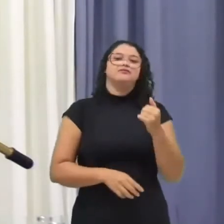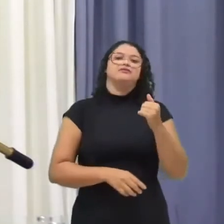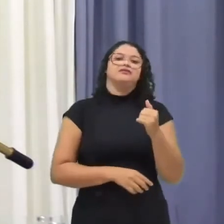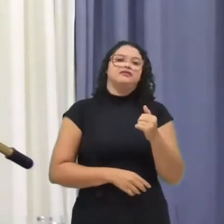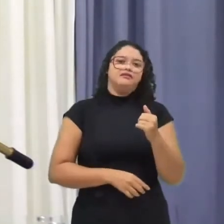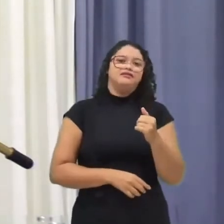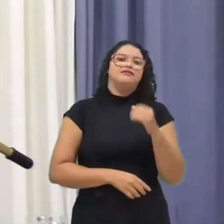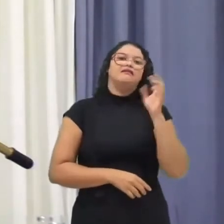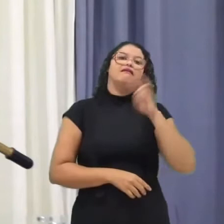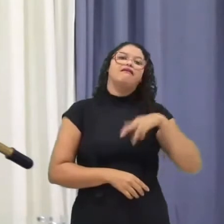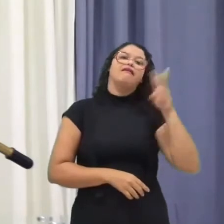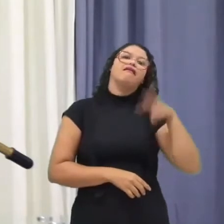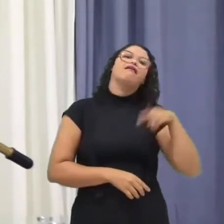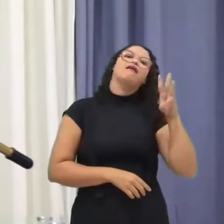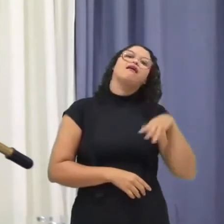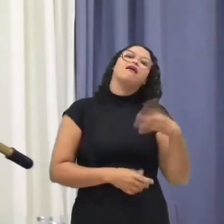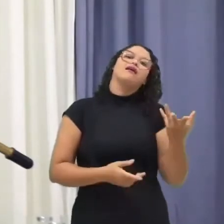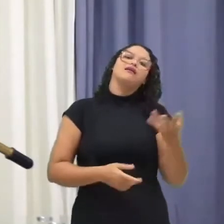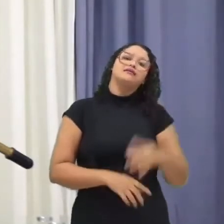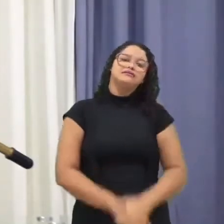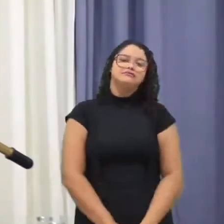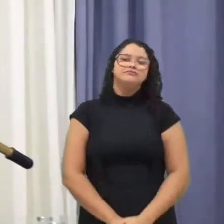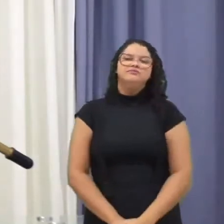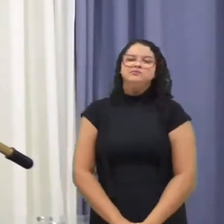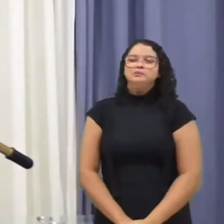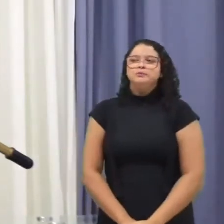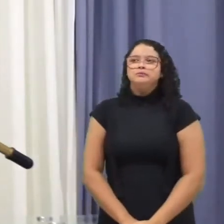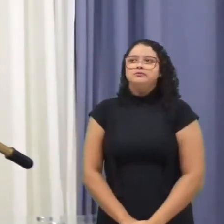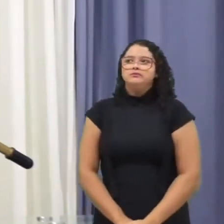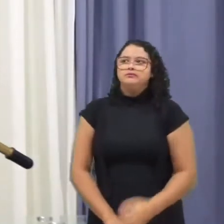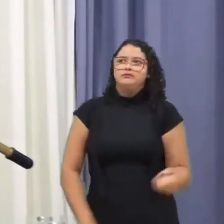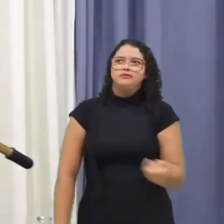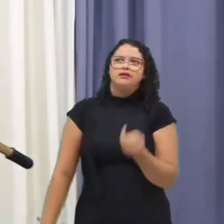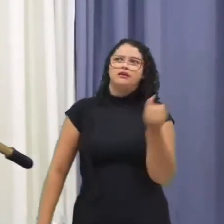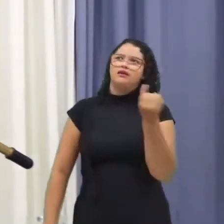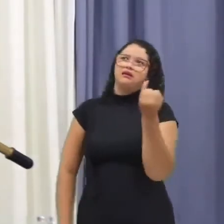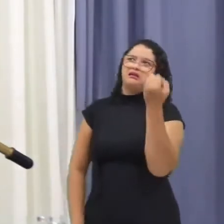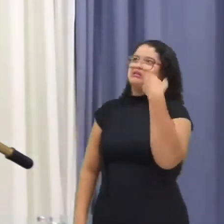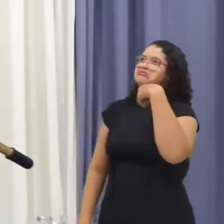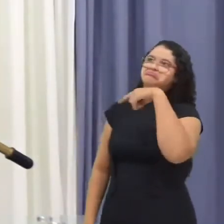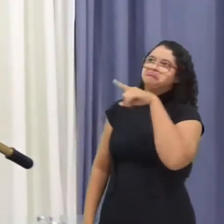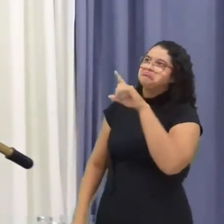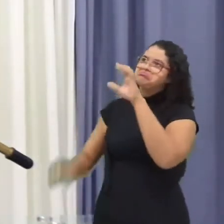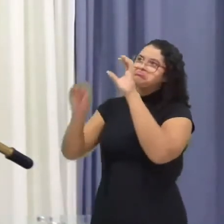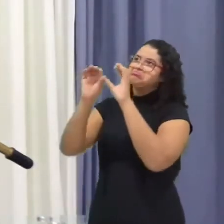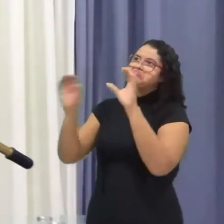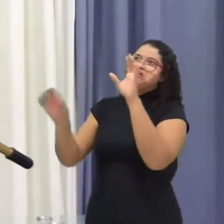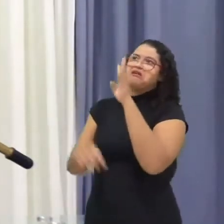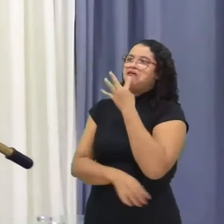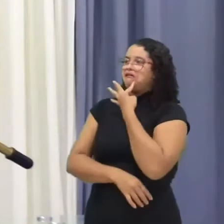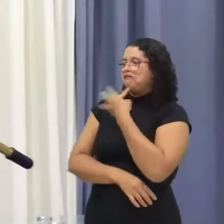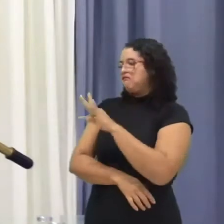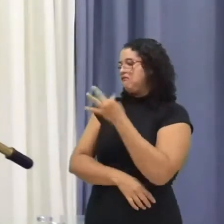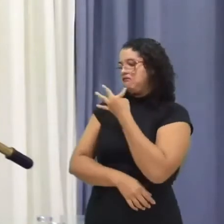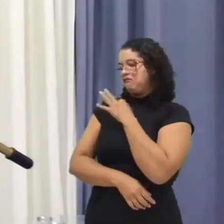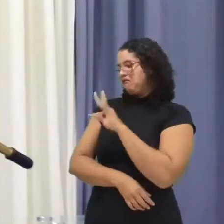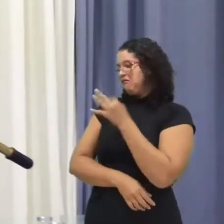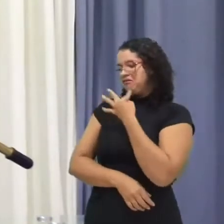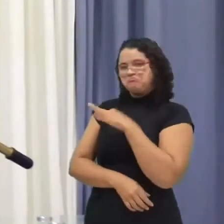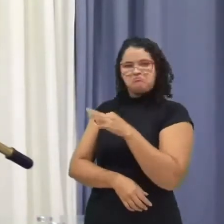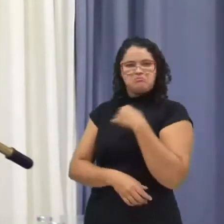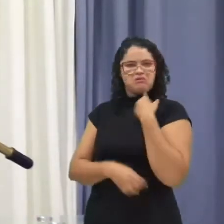quem. Eu acho interessante algumas pessoas dizerem, lá no céu ninguém vai se reconhecer, pois o céu seria o lugar pior do